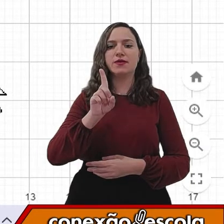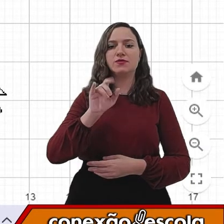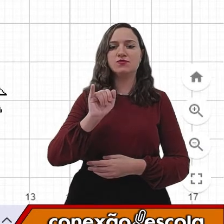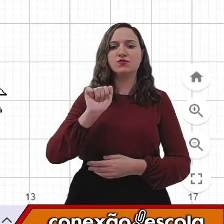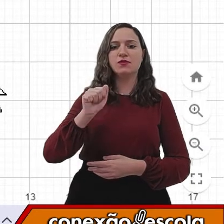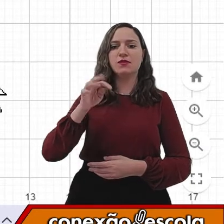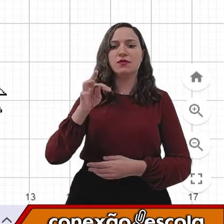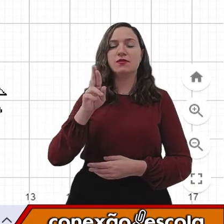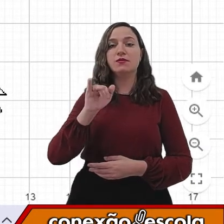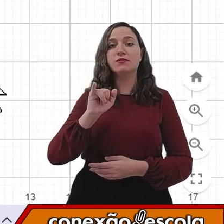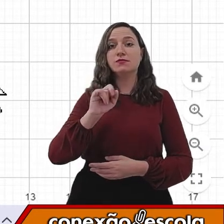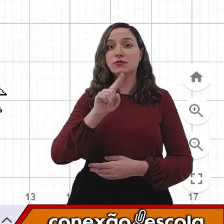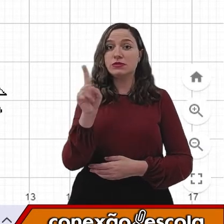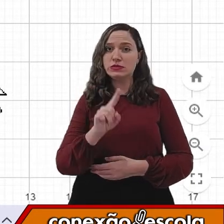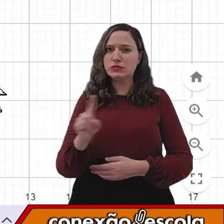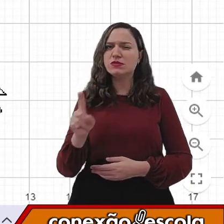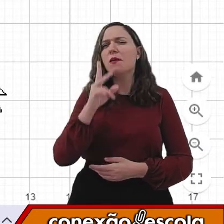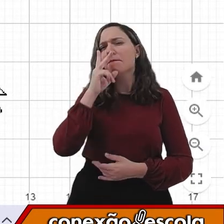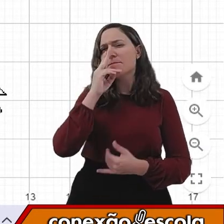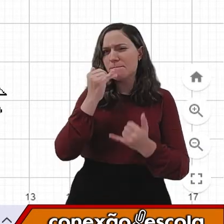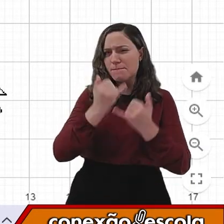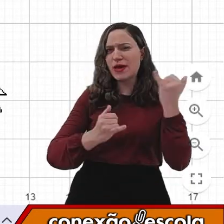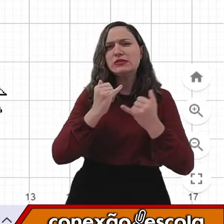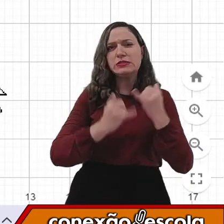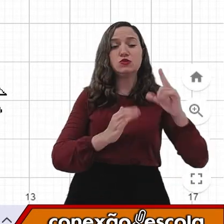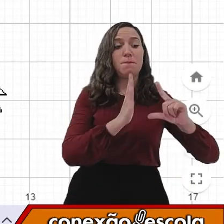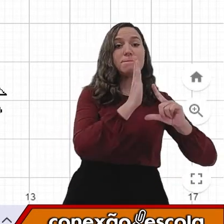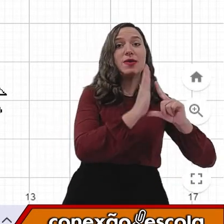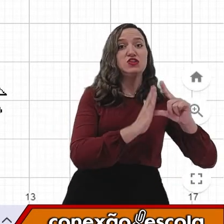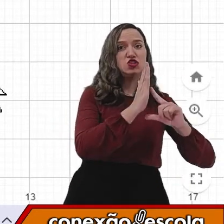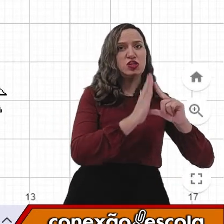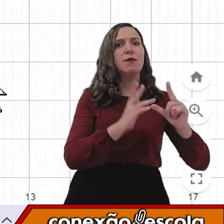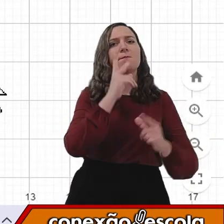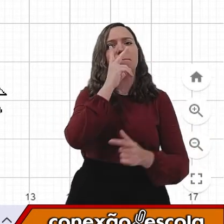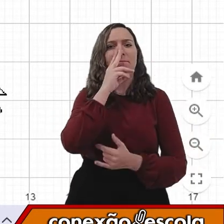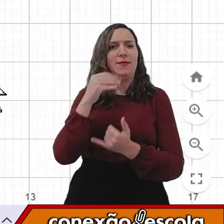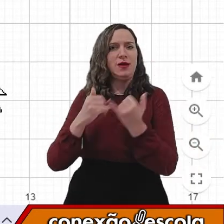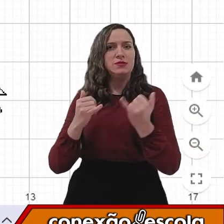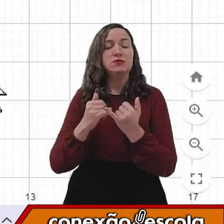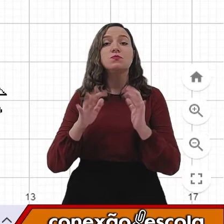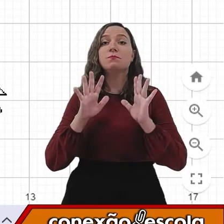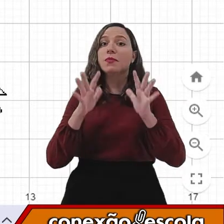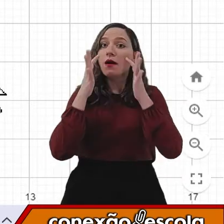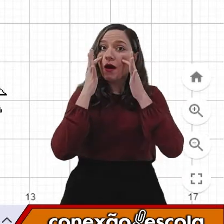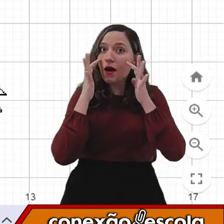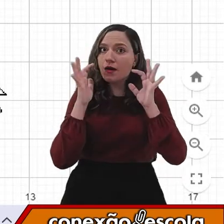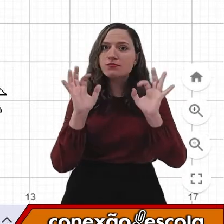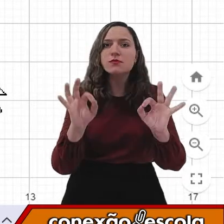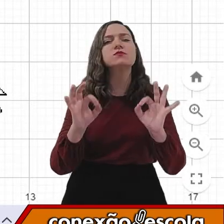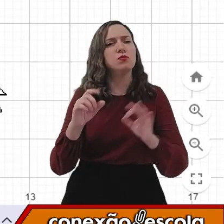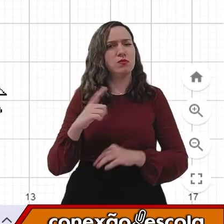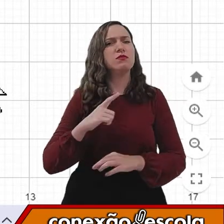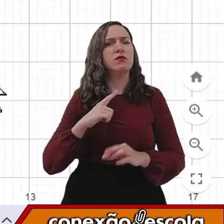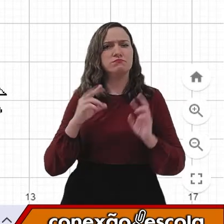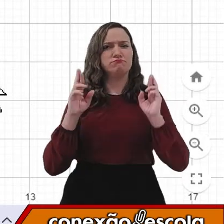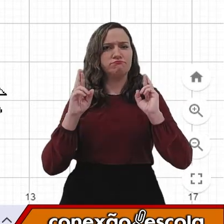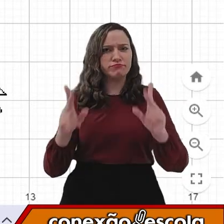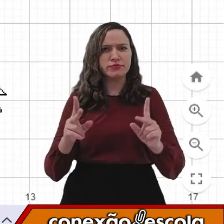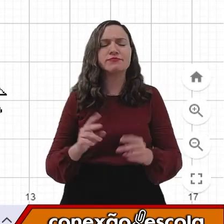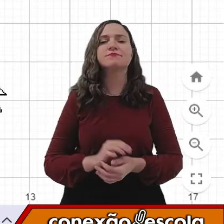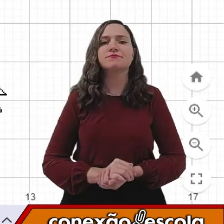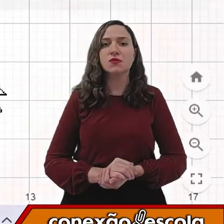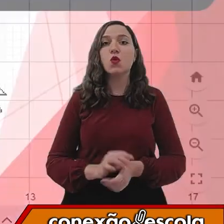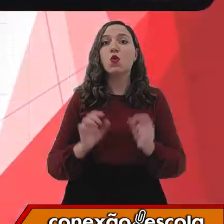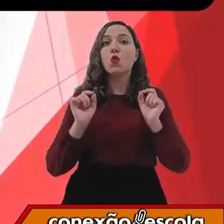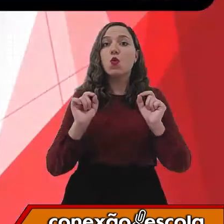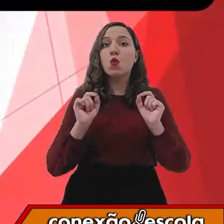A mediatriz parece muito com a mediana, mas atenção, ela é diferente. Por que ela é diferente? Ela vai